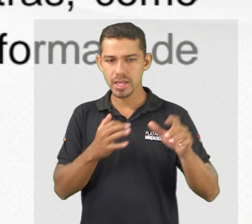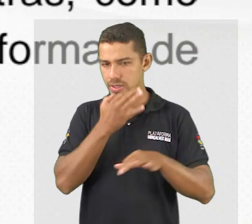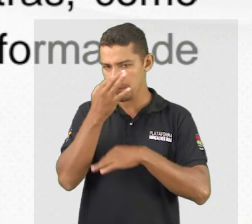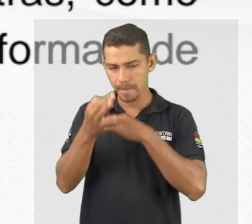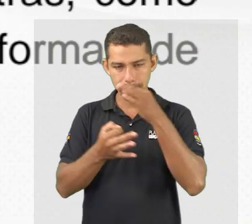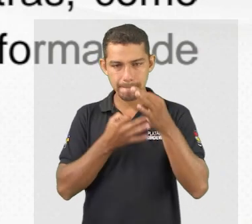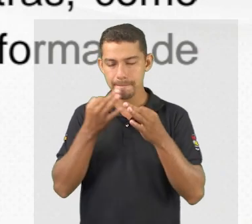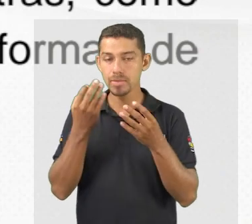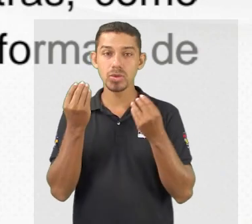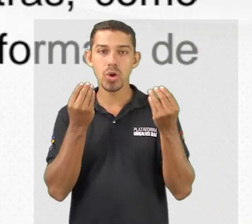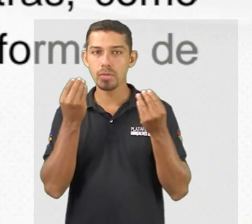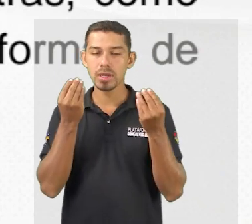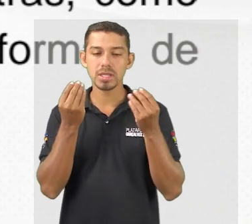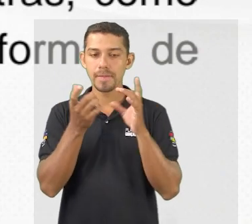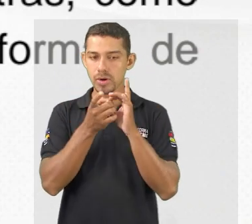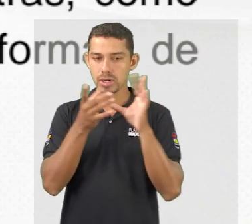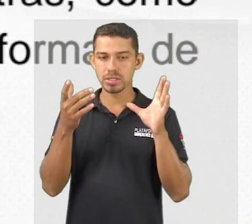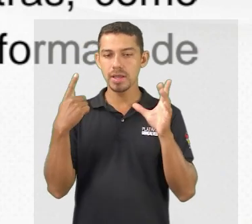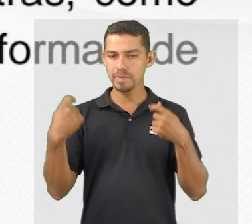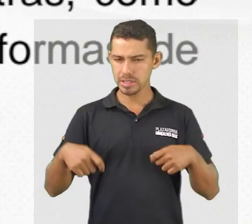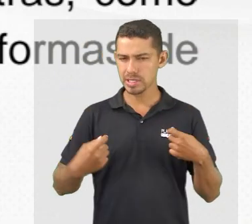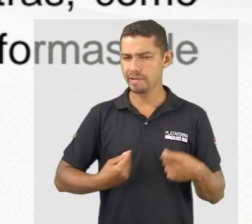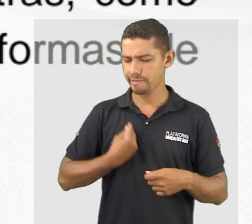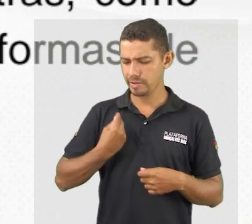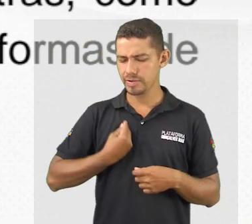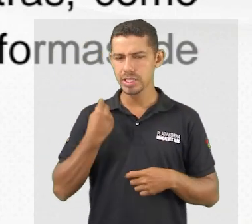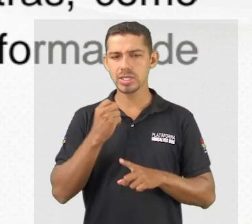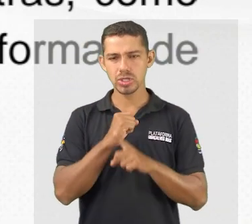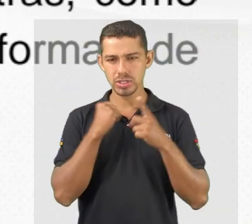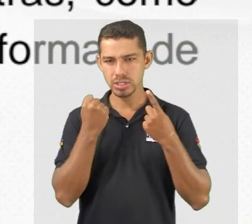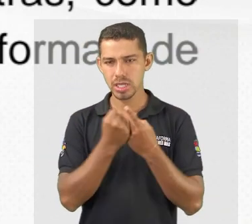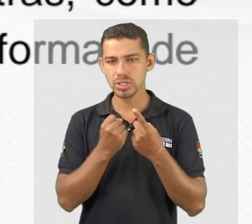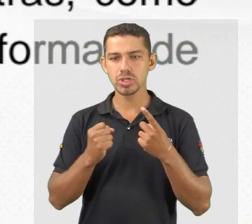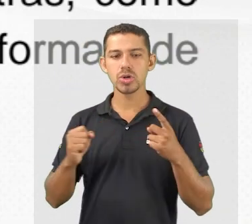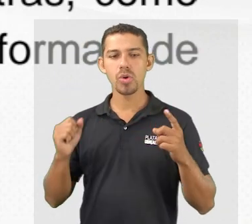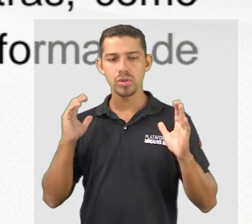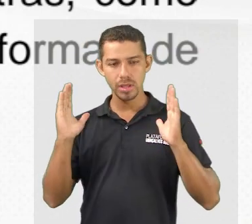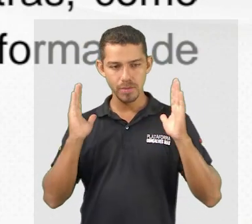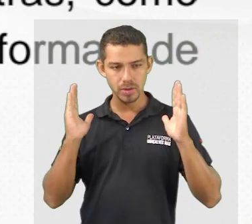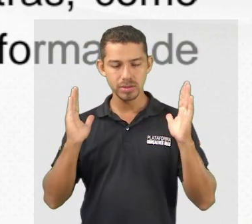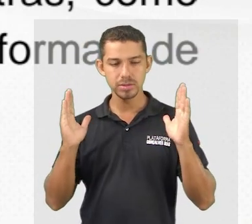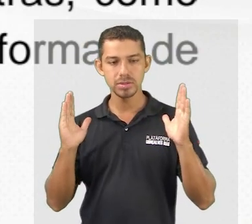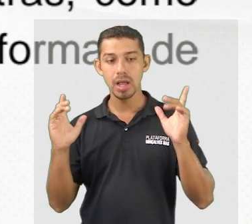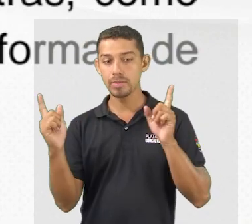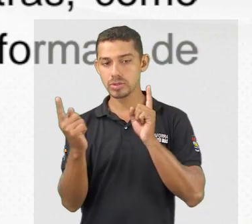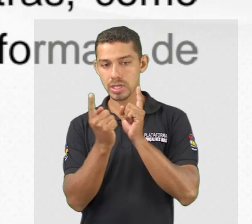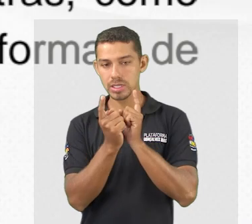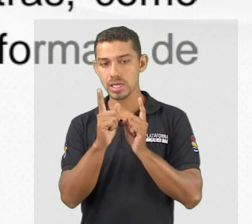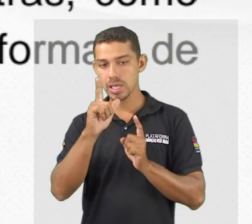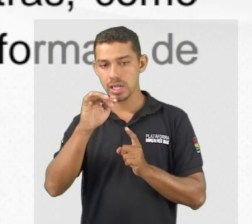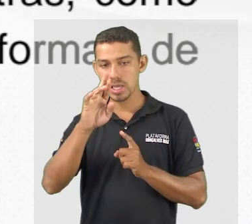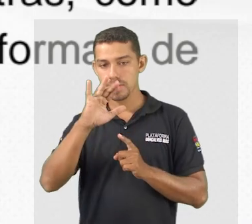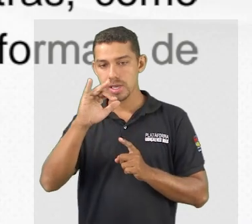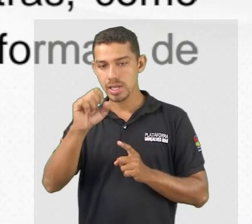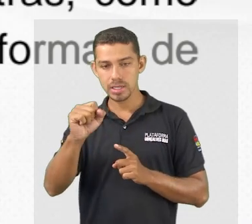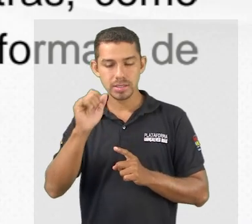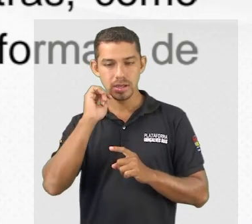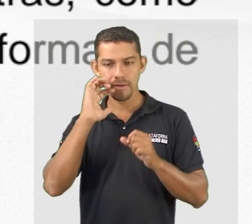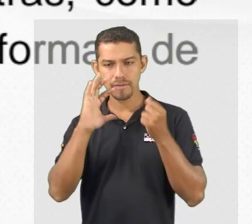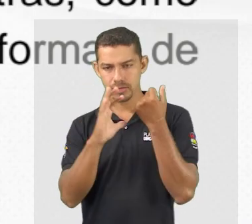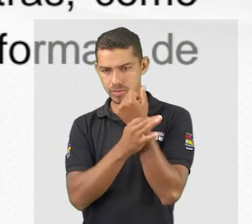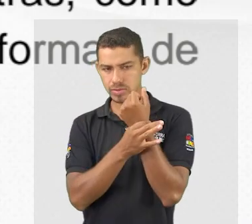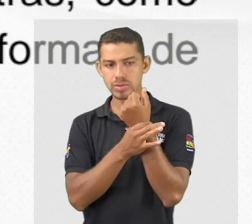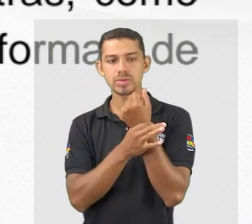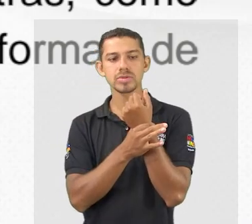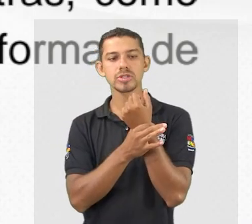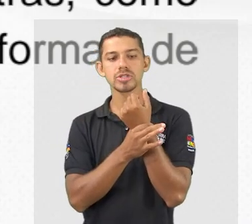visões sobre como a democracia deve ser vivida na sociedade contemporânea, enquanto as abordagens liberais enfatizam a proteção dos direitos